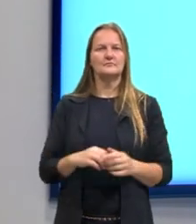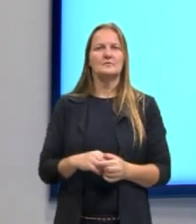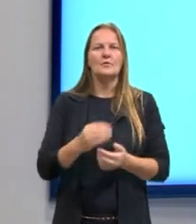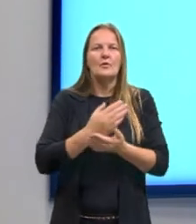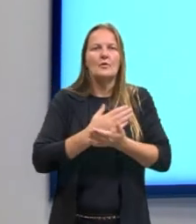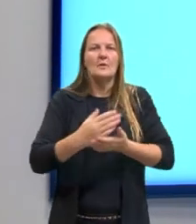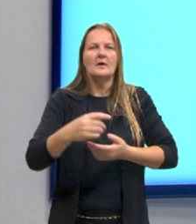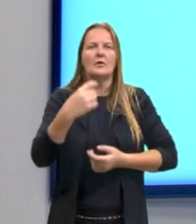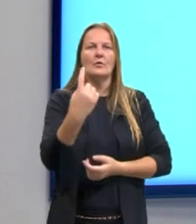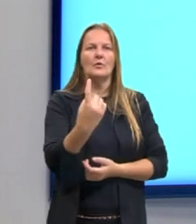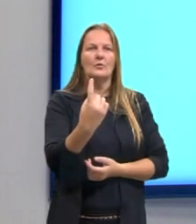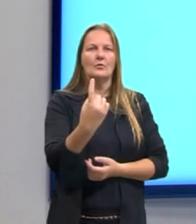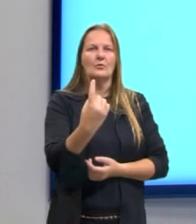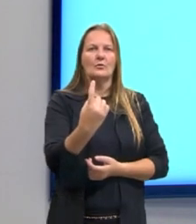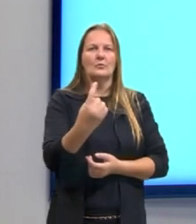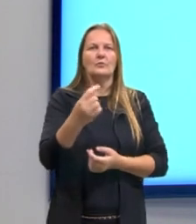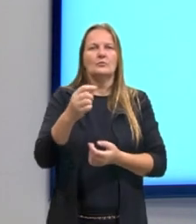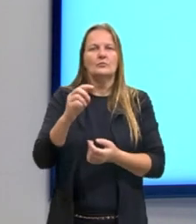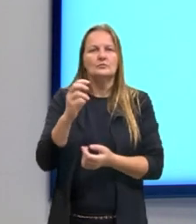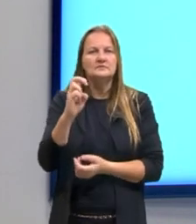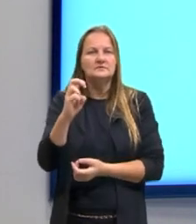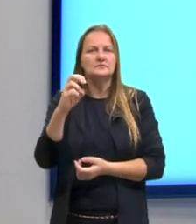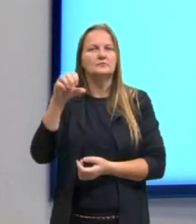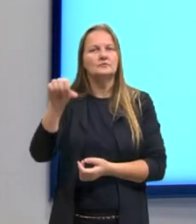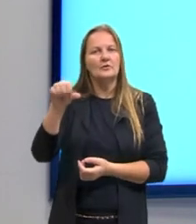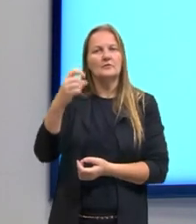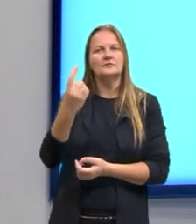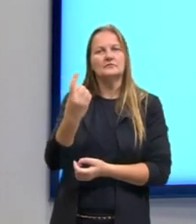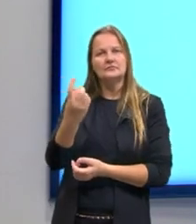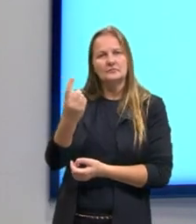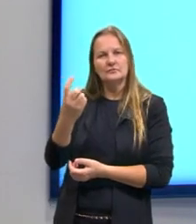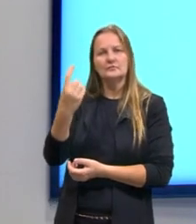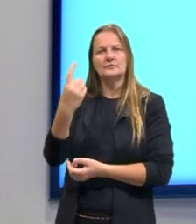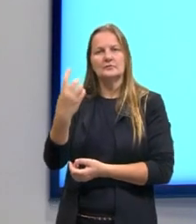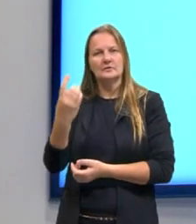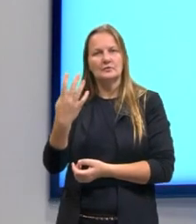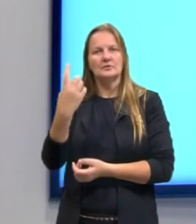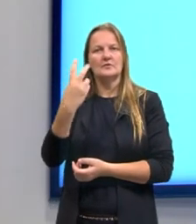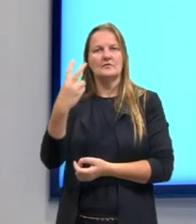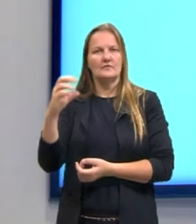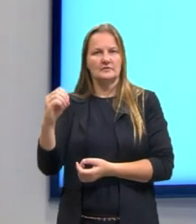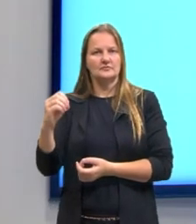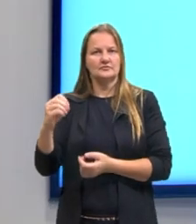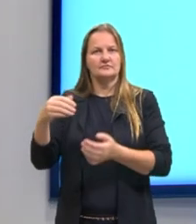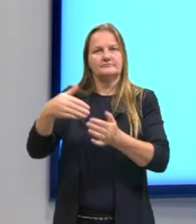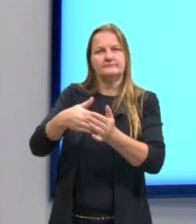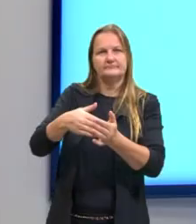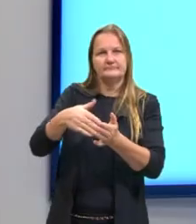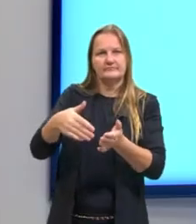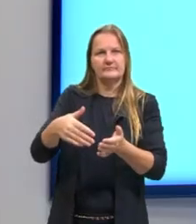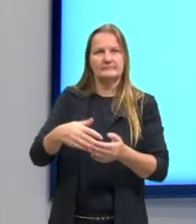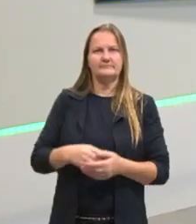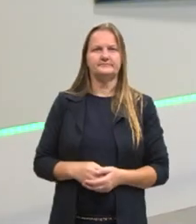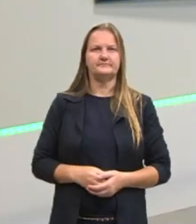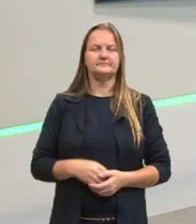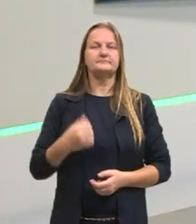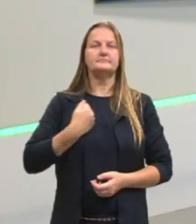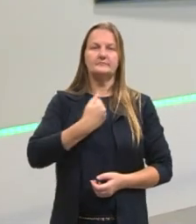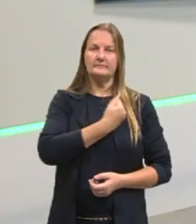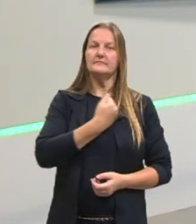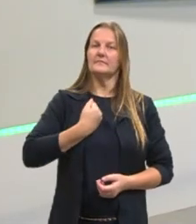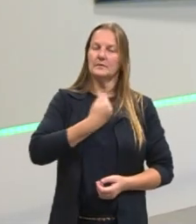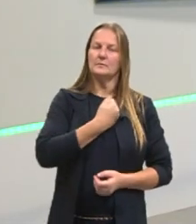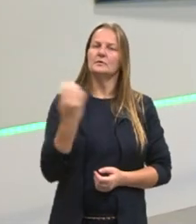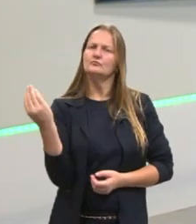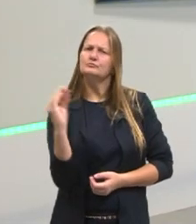1, continua em 5, 9, 12, 14 e 20, e acaba ali. Ou seja, enumerei,